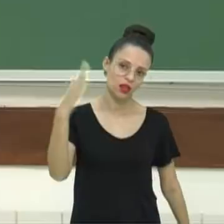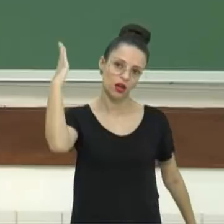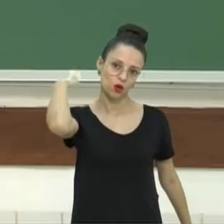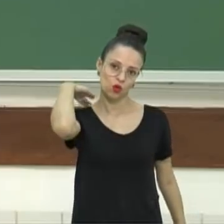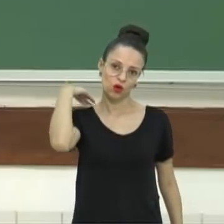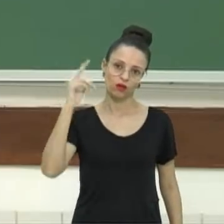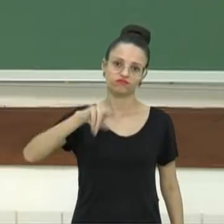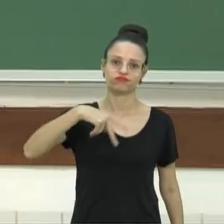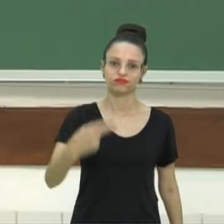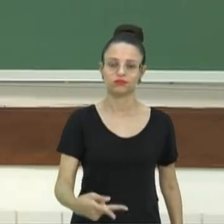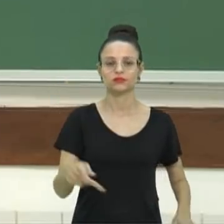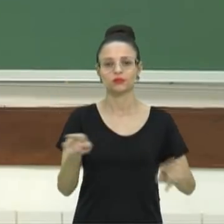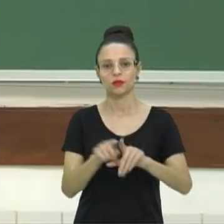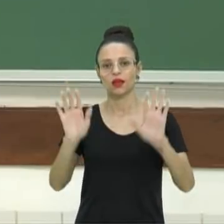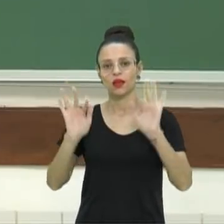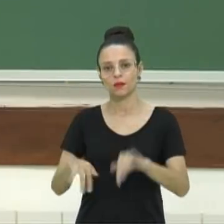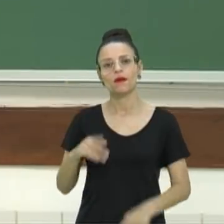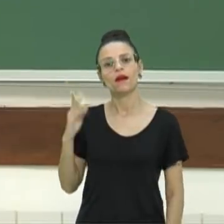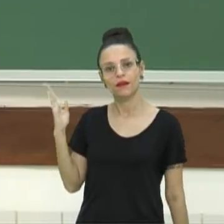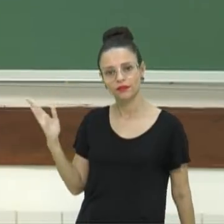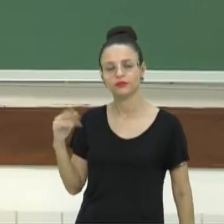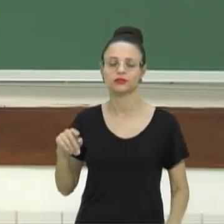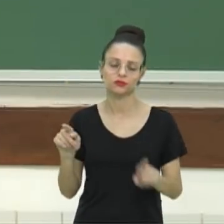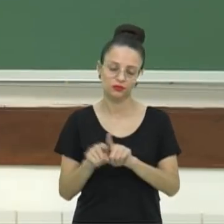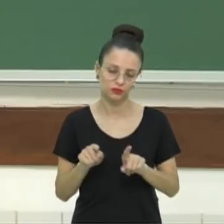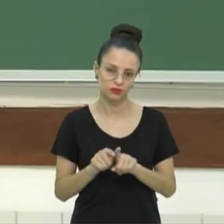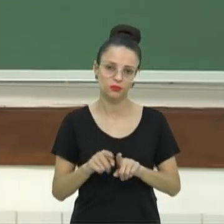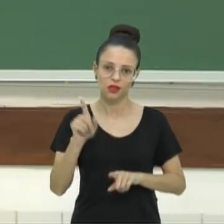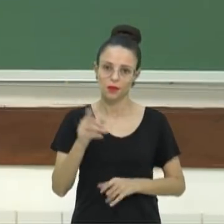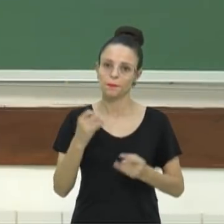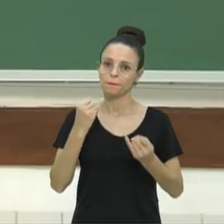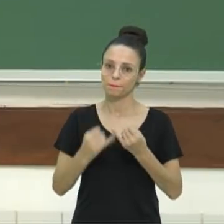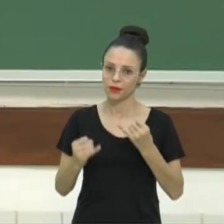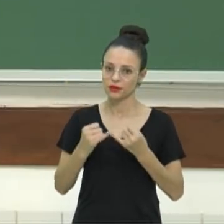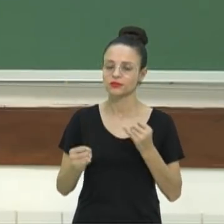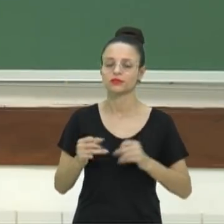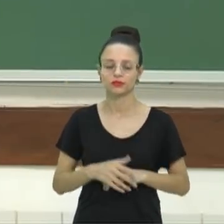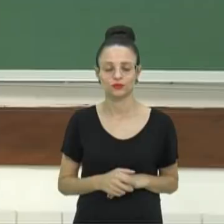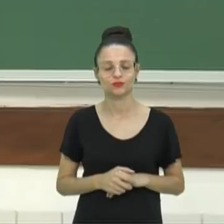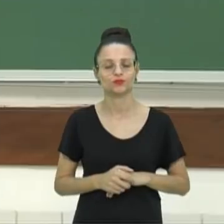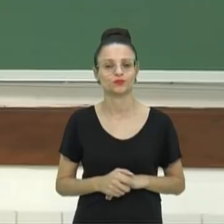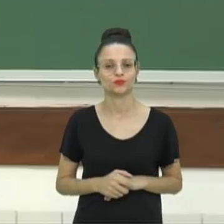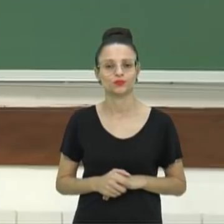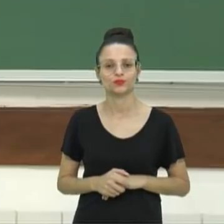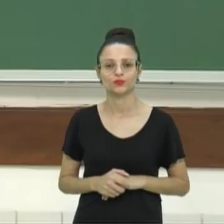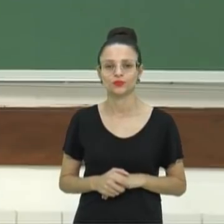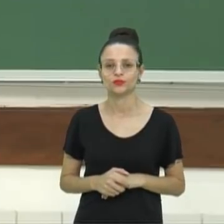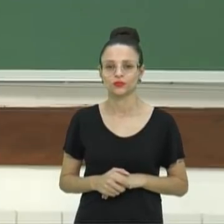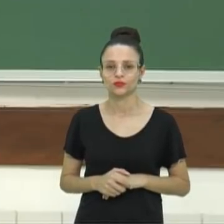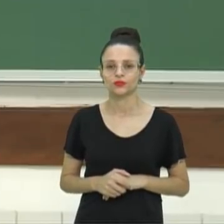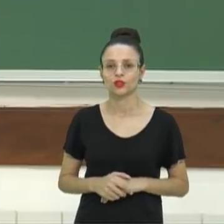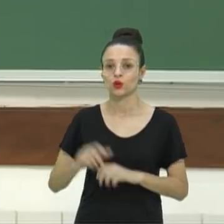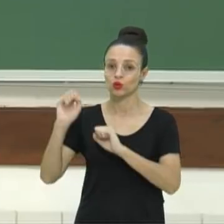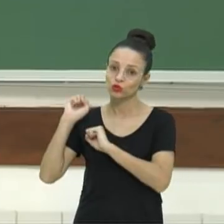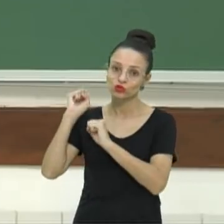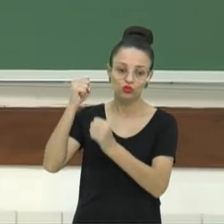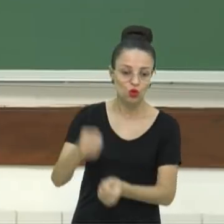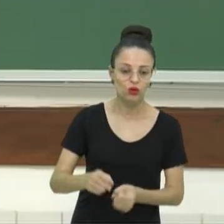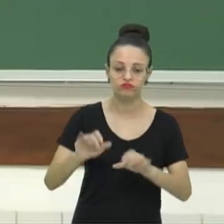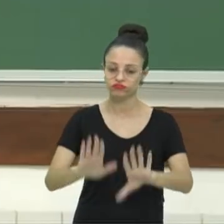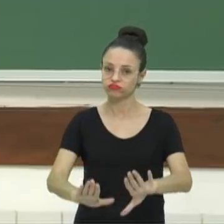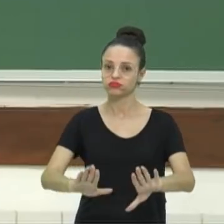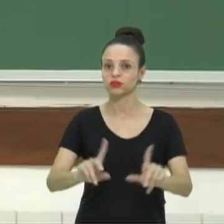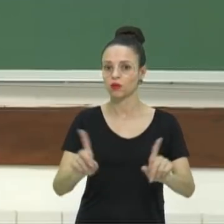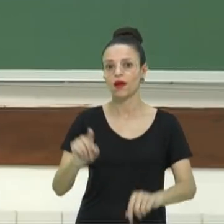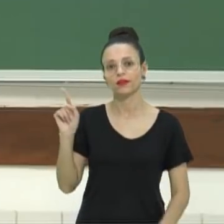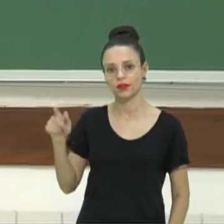No judô também encerraria a luta. Aqui no wrestling é algo bastante parecido. A ideia é quase a mesma, né? No judô não precisava imobilizar. Aqui no